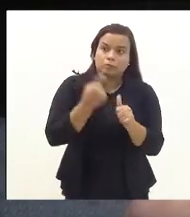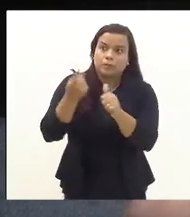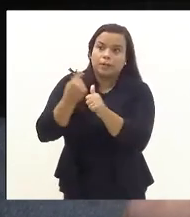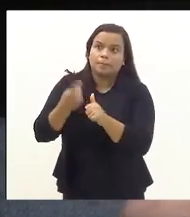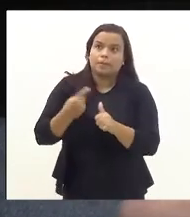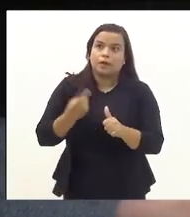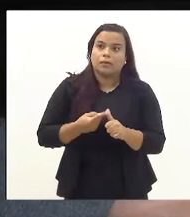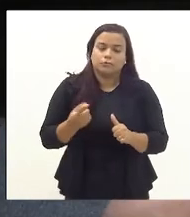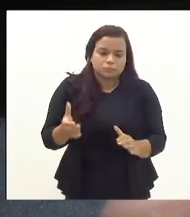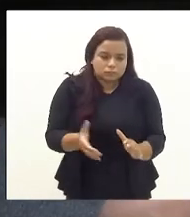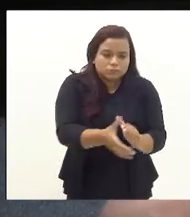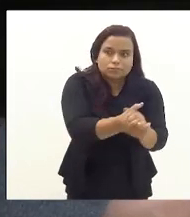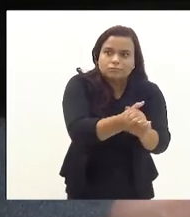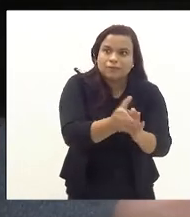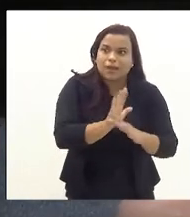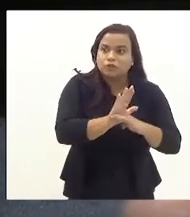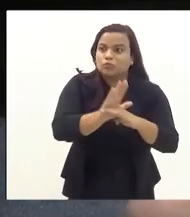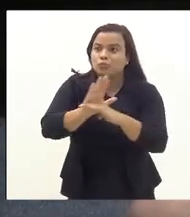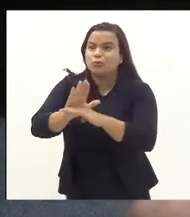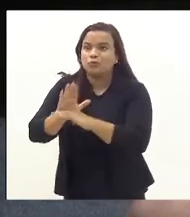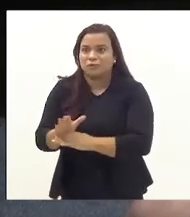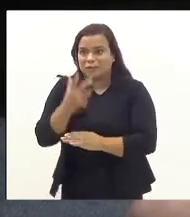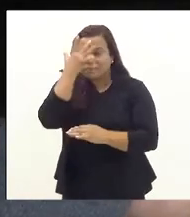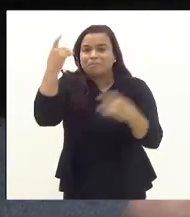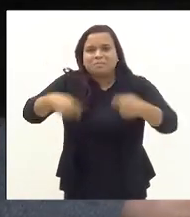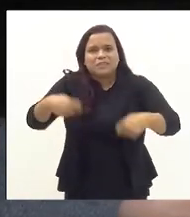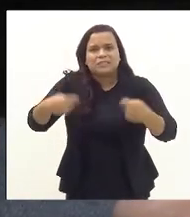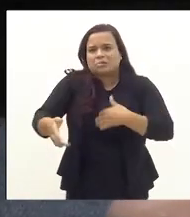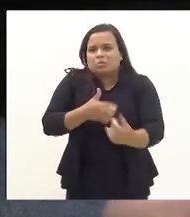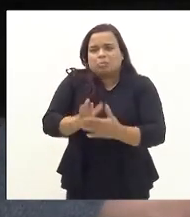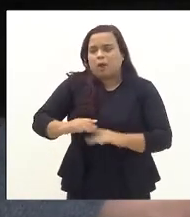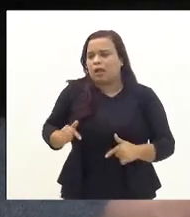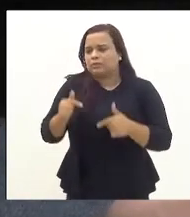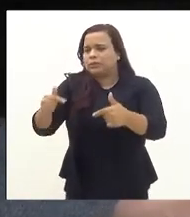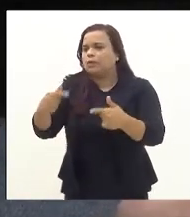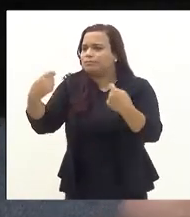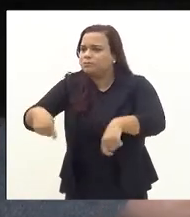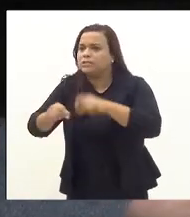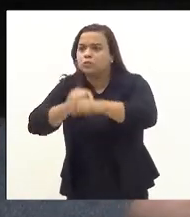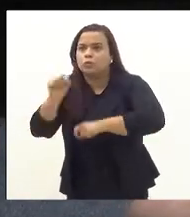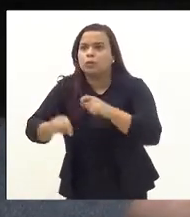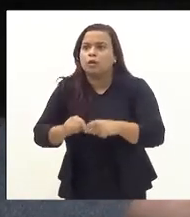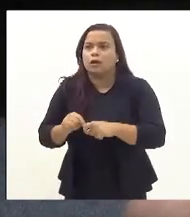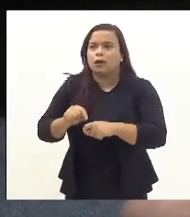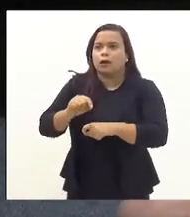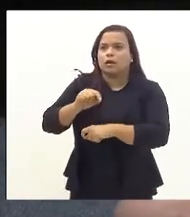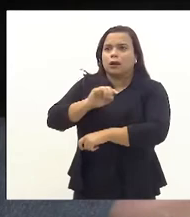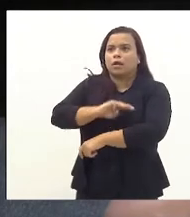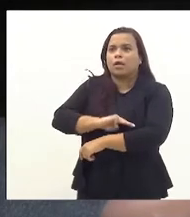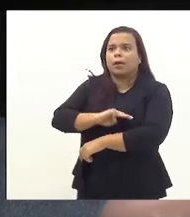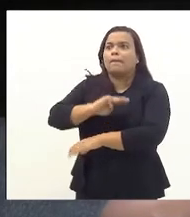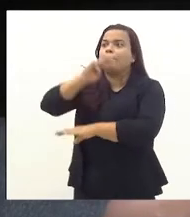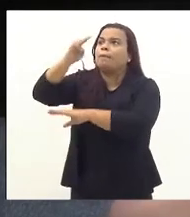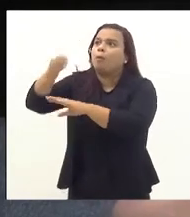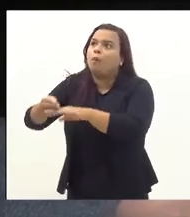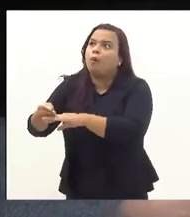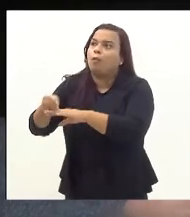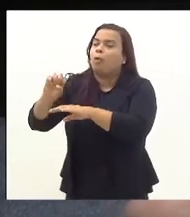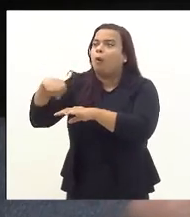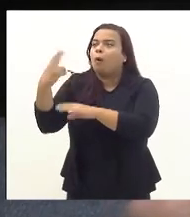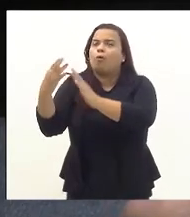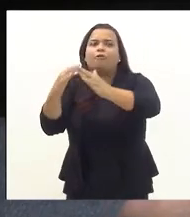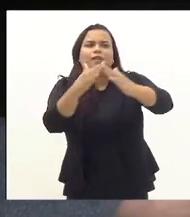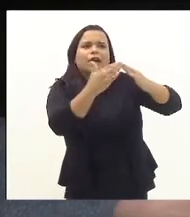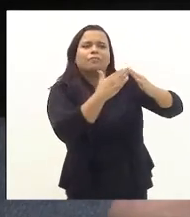mão para quem precisa, seja qual for a ação, qual a necessidade do morro ou da favela. As torcidas estão